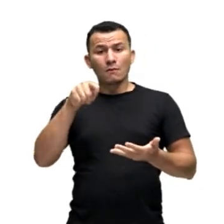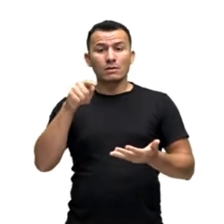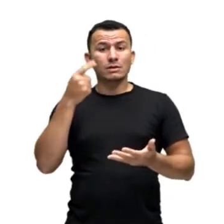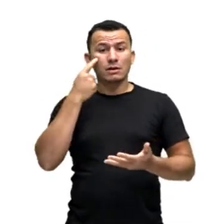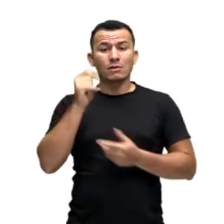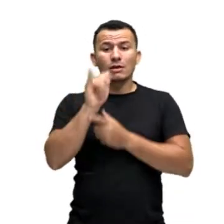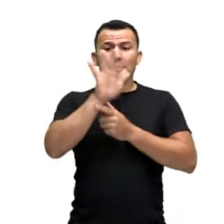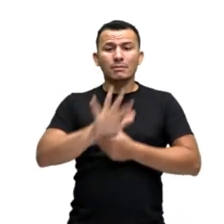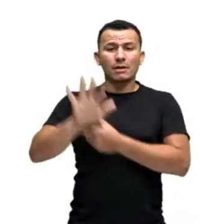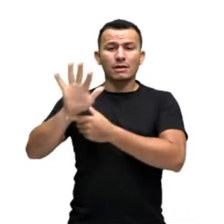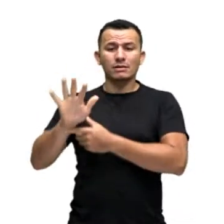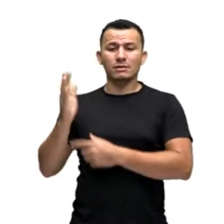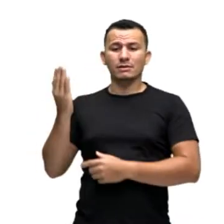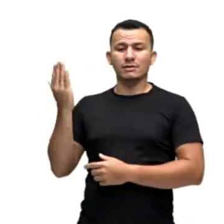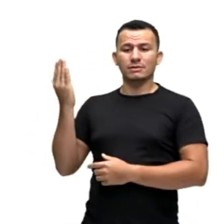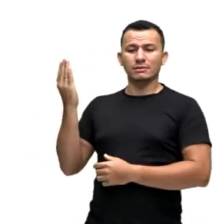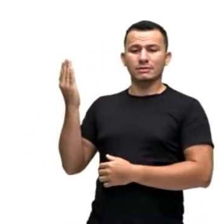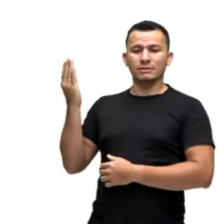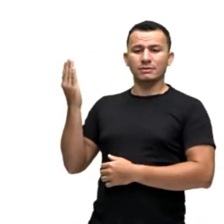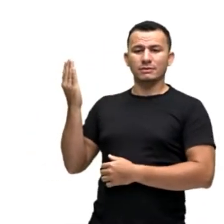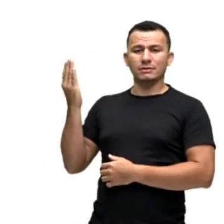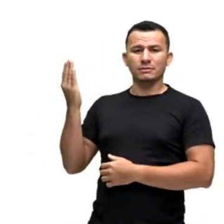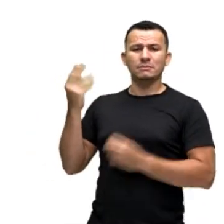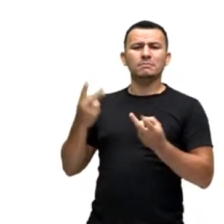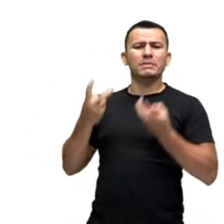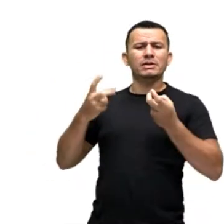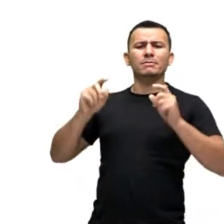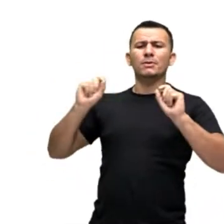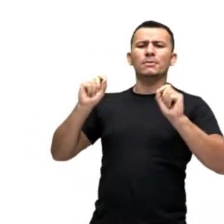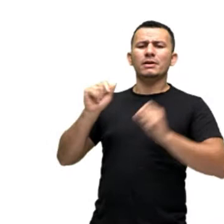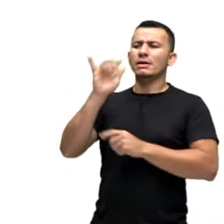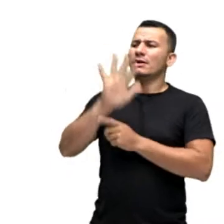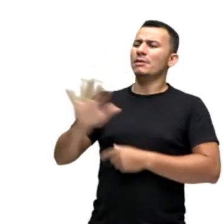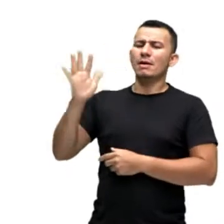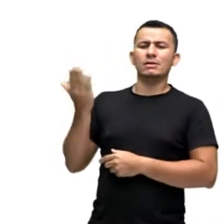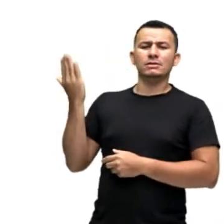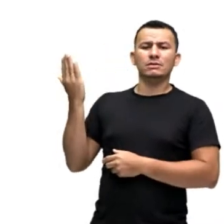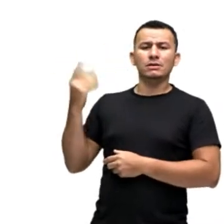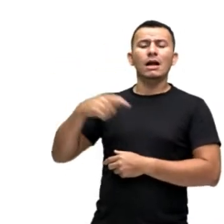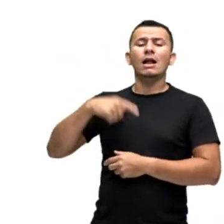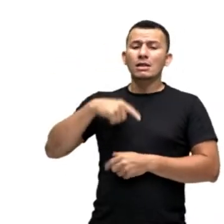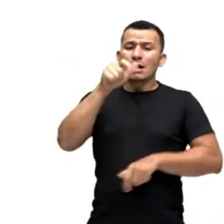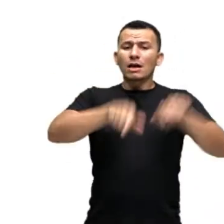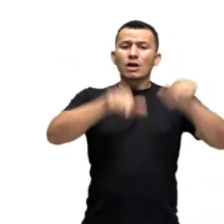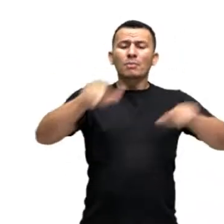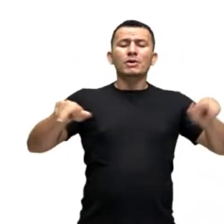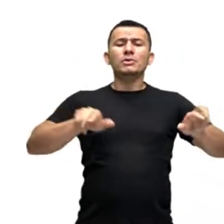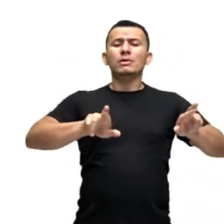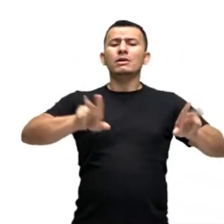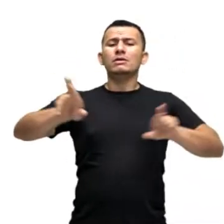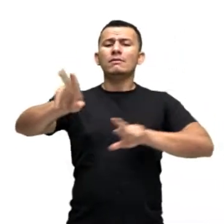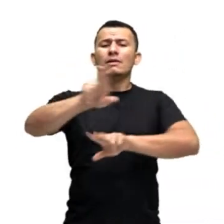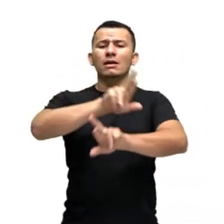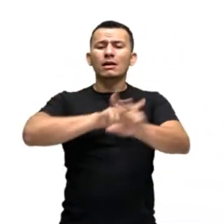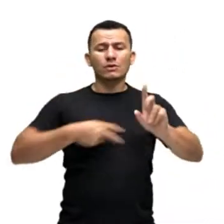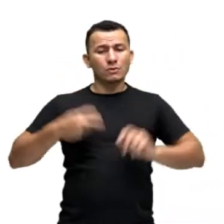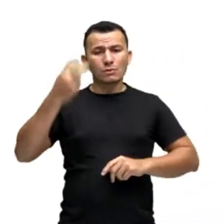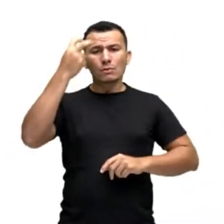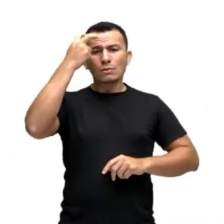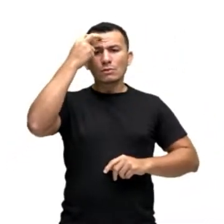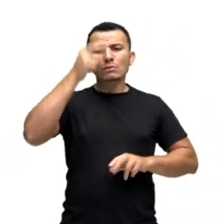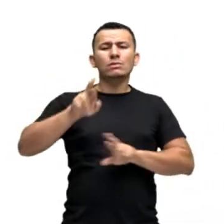essa figura nós vemos o que pessoas diferentes de culturas diferentes